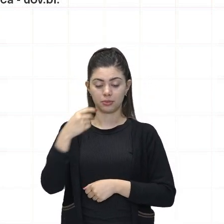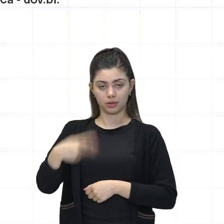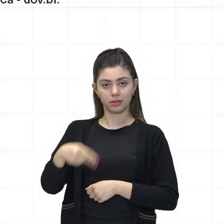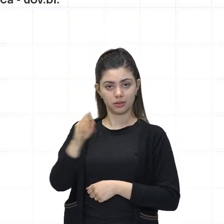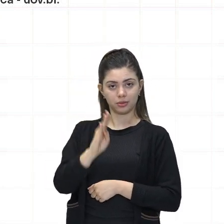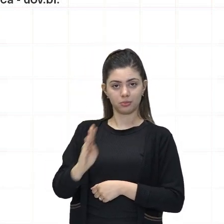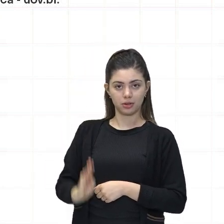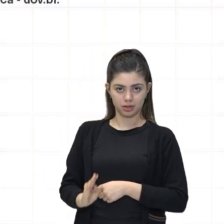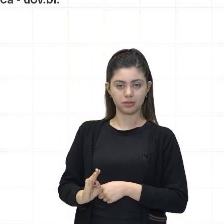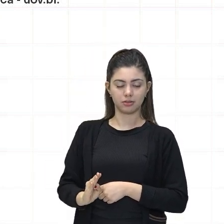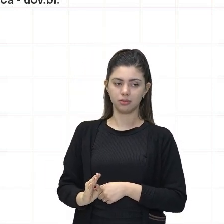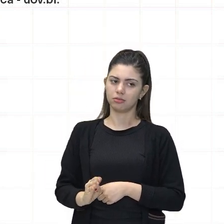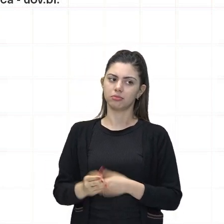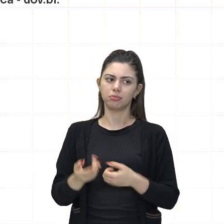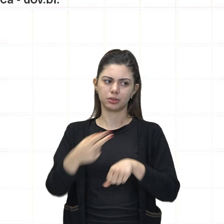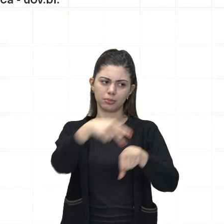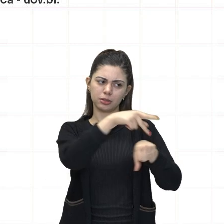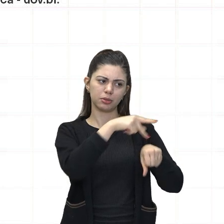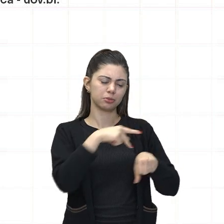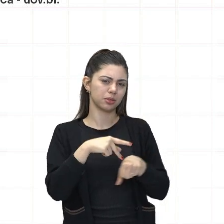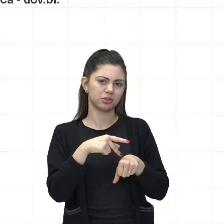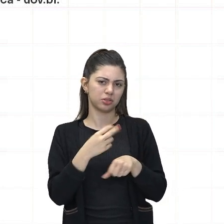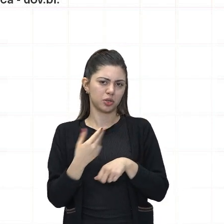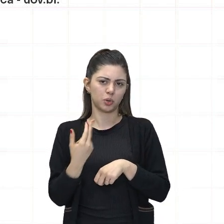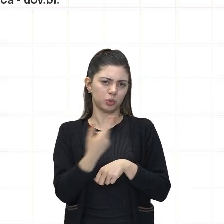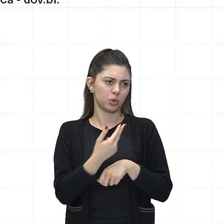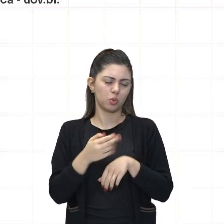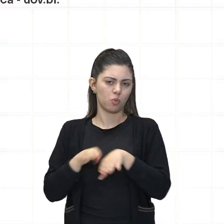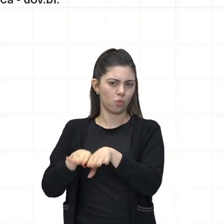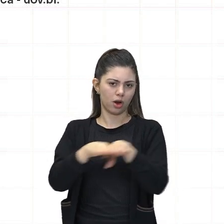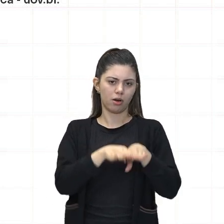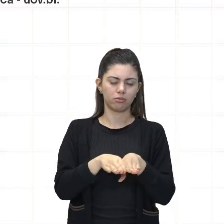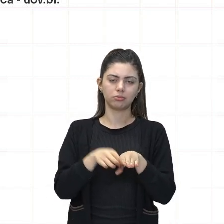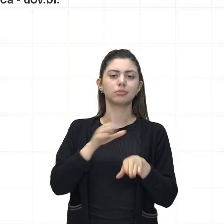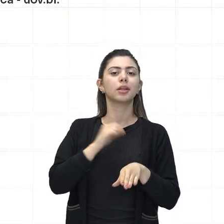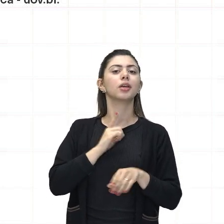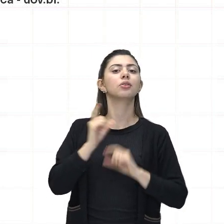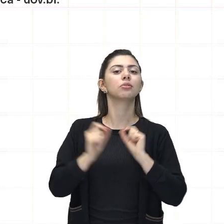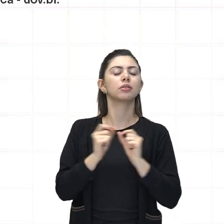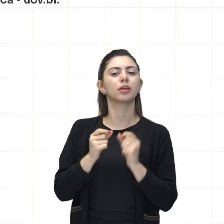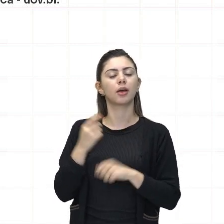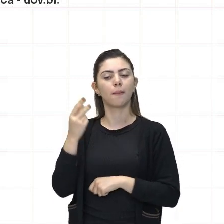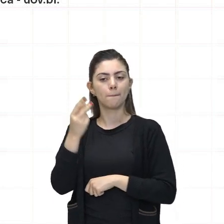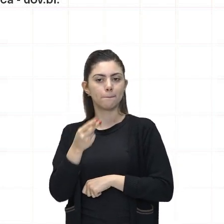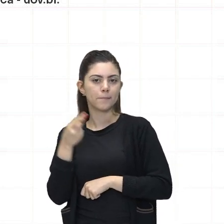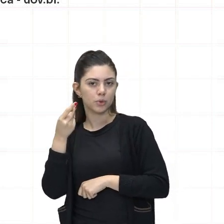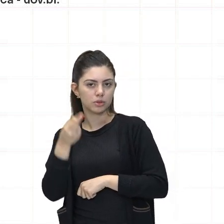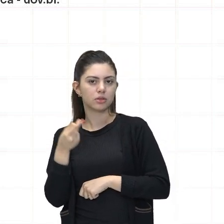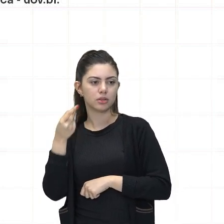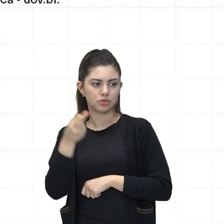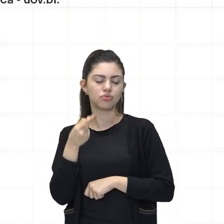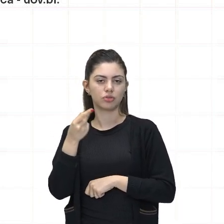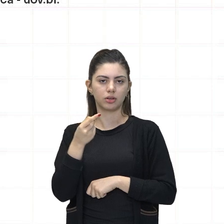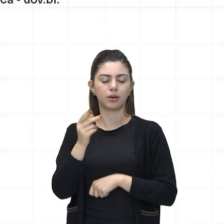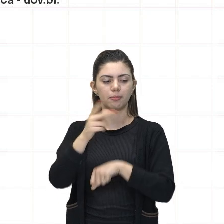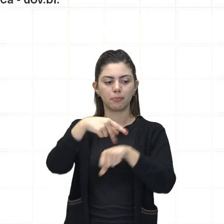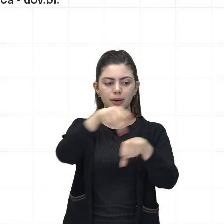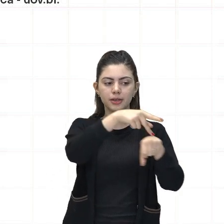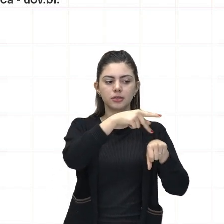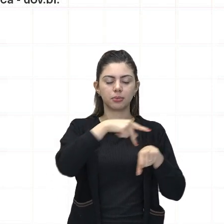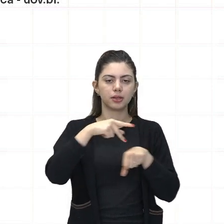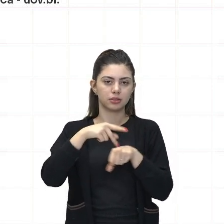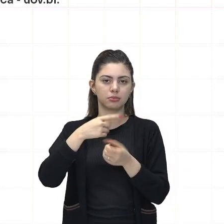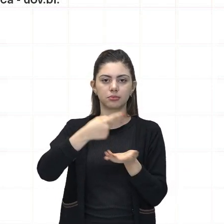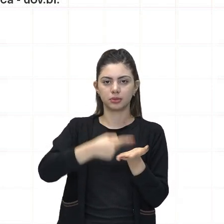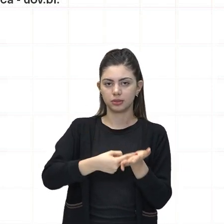está falando só de Brasil, todos os países fazem isso, eles usam muito da sua política externa, né? Existe um ministério dentro